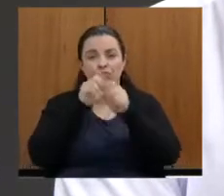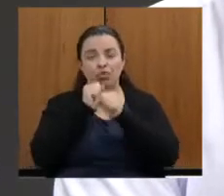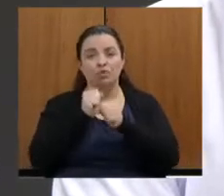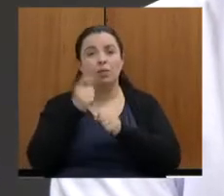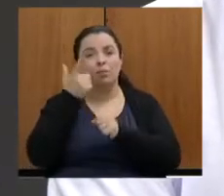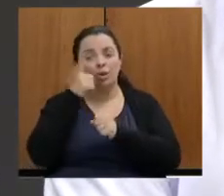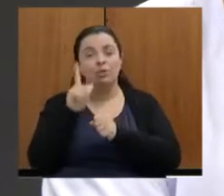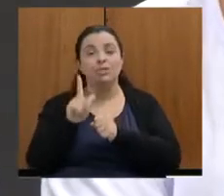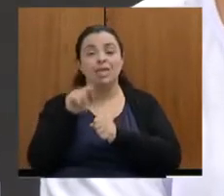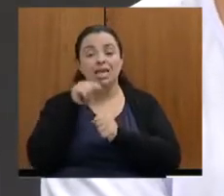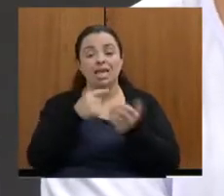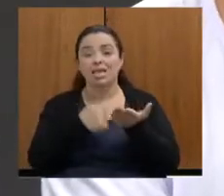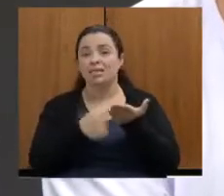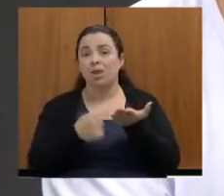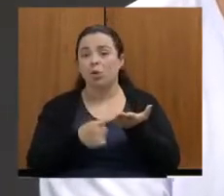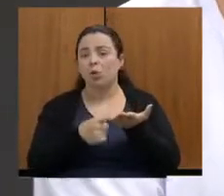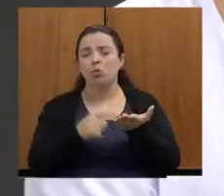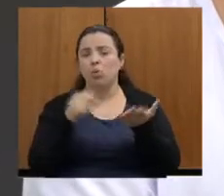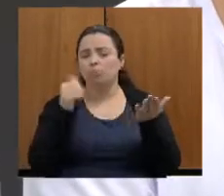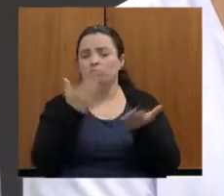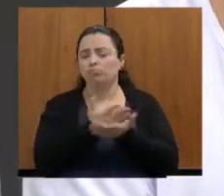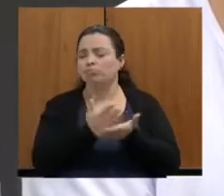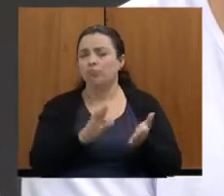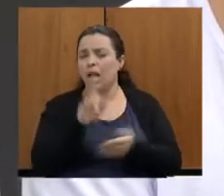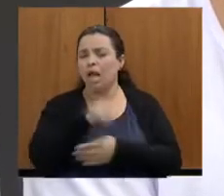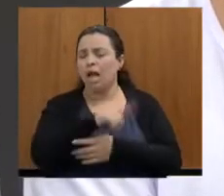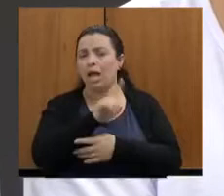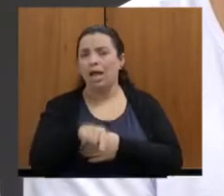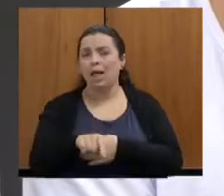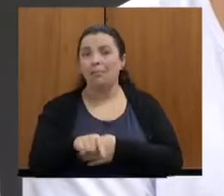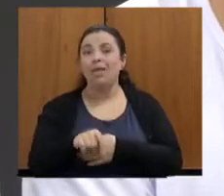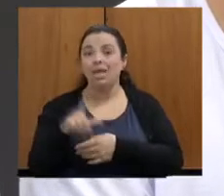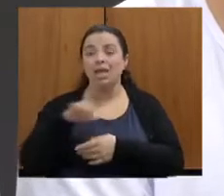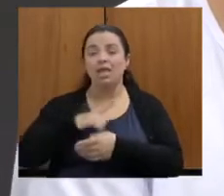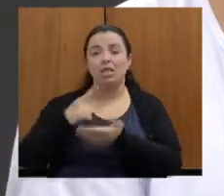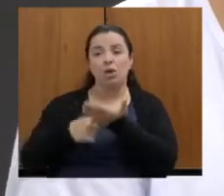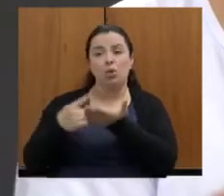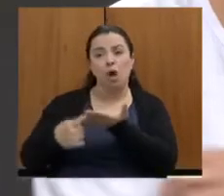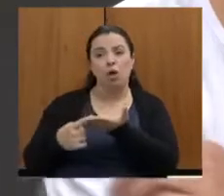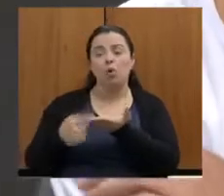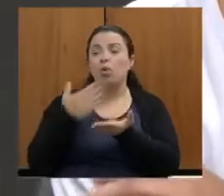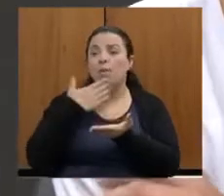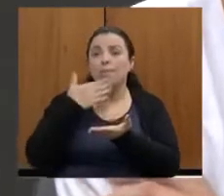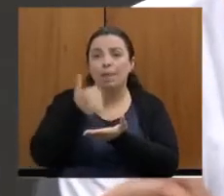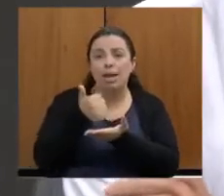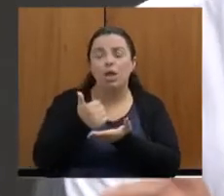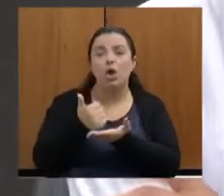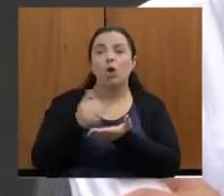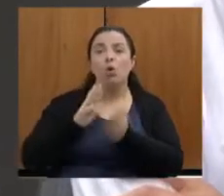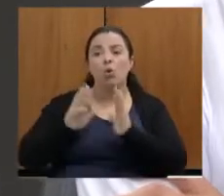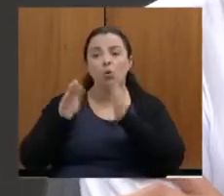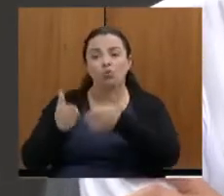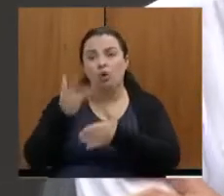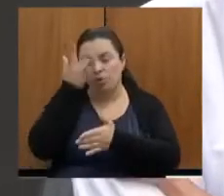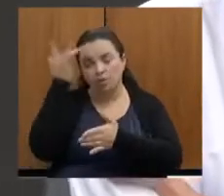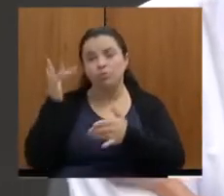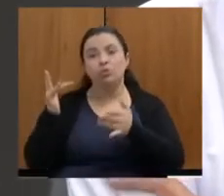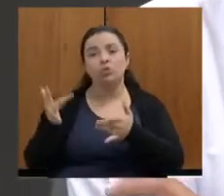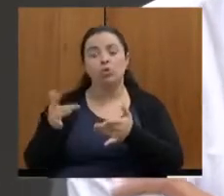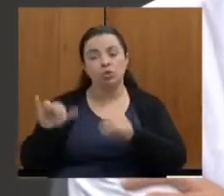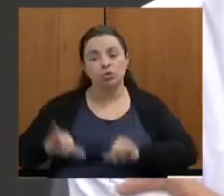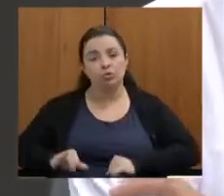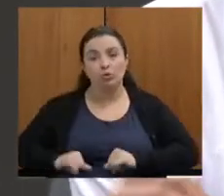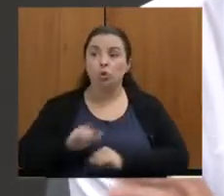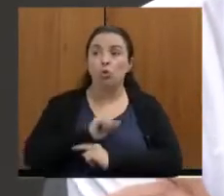não deixar esse acordo acontecer e que aconteça bem melhor para os atingidos que para os governos né então é isso que a gente tem um bom debate